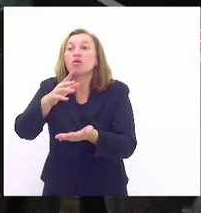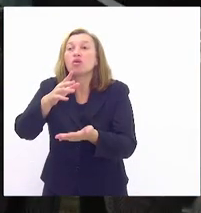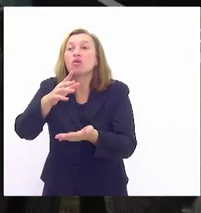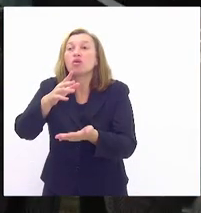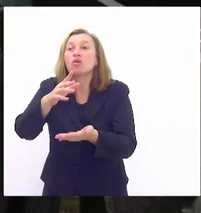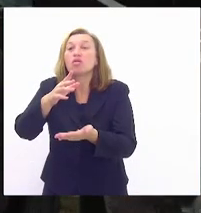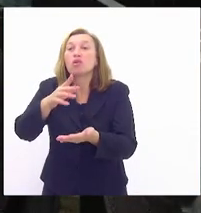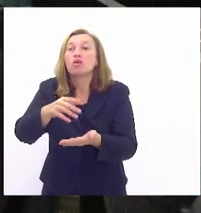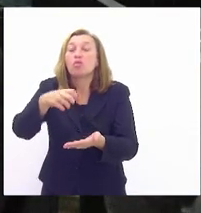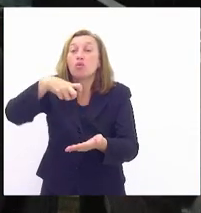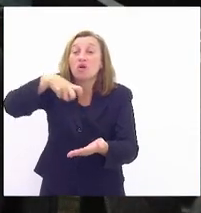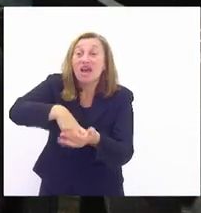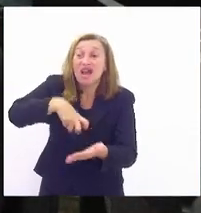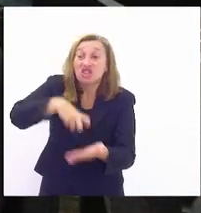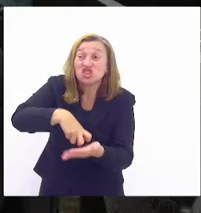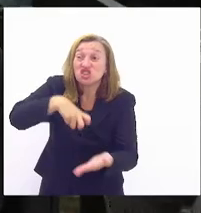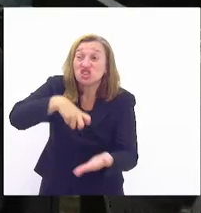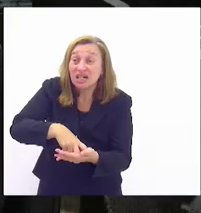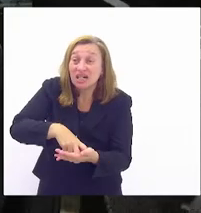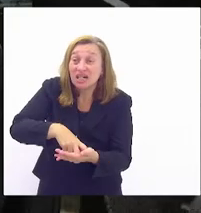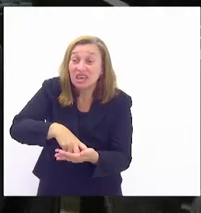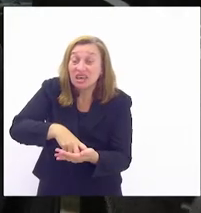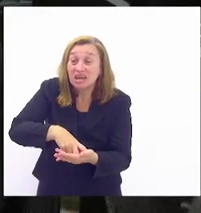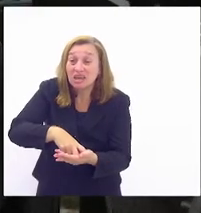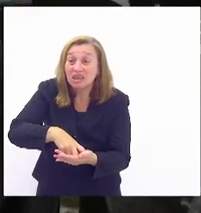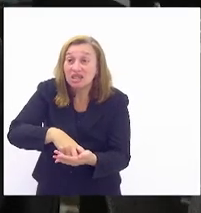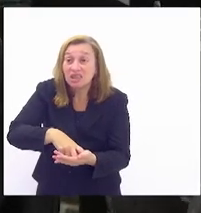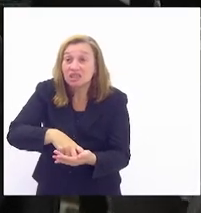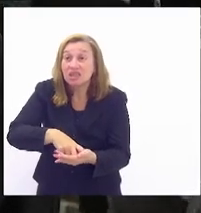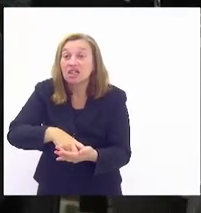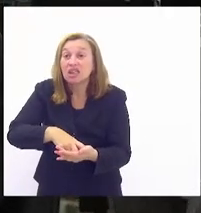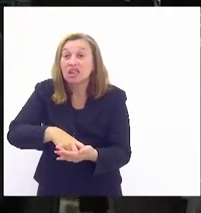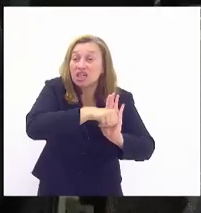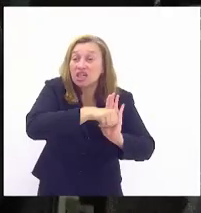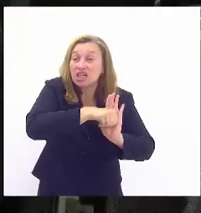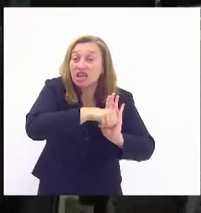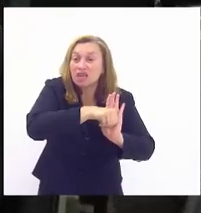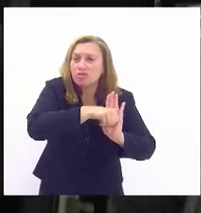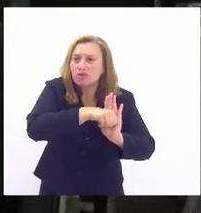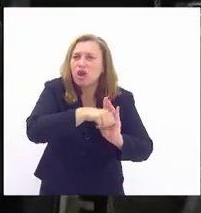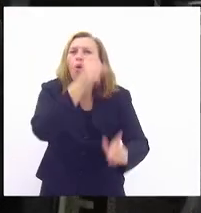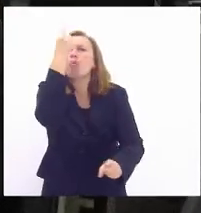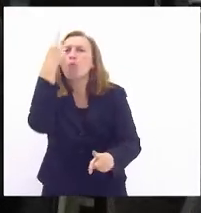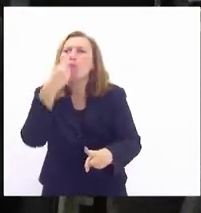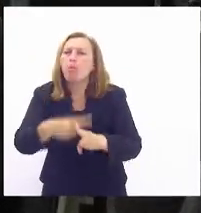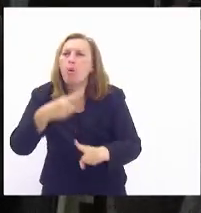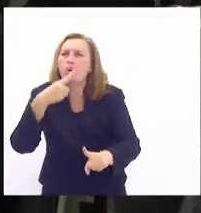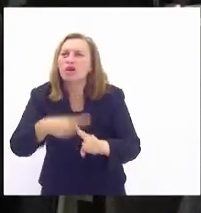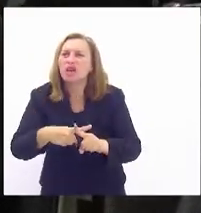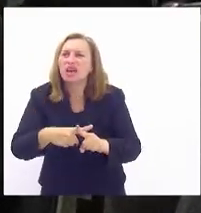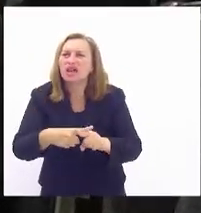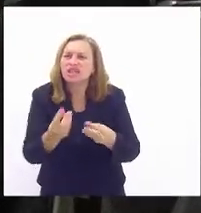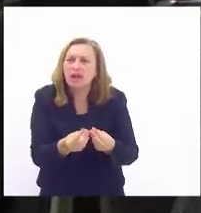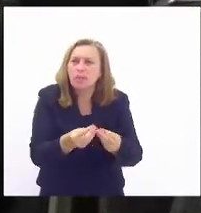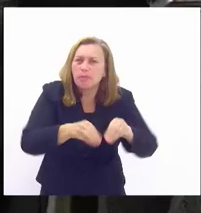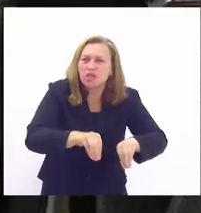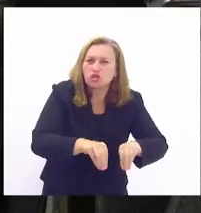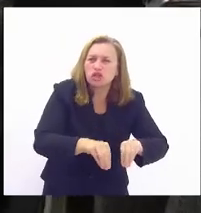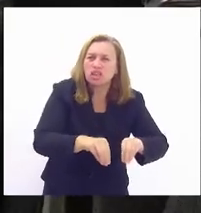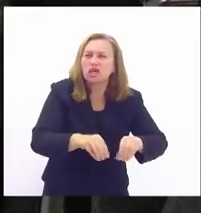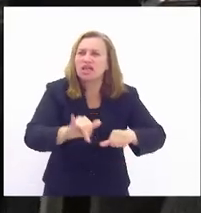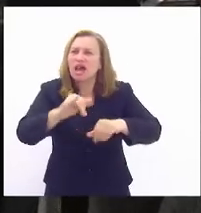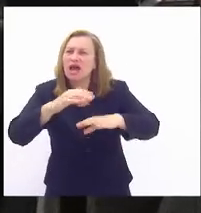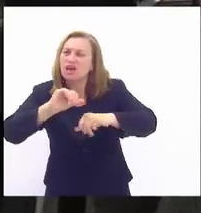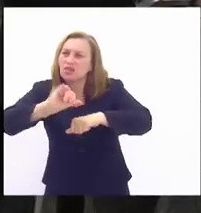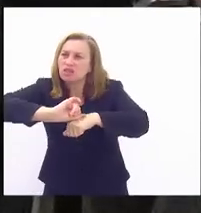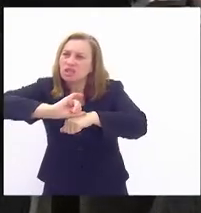penalizada. O Benjamin tem que ser criminalizado. Porque está fazendo estrago na cidade de Volta Redonda, está